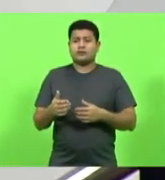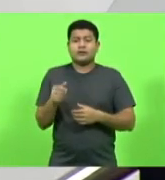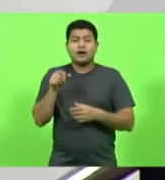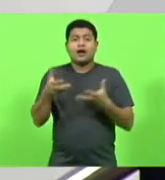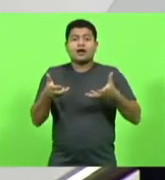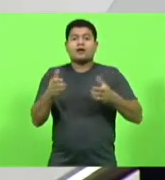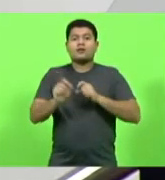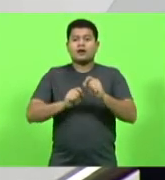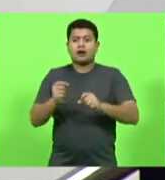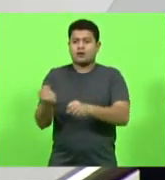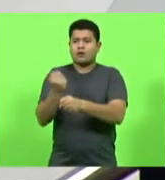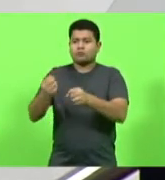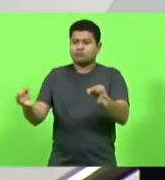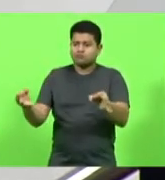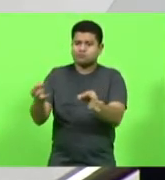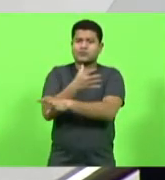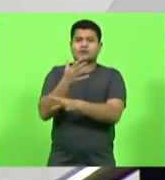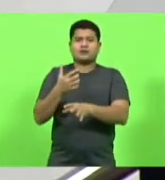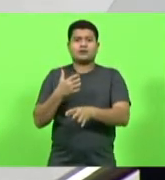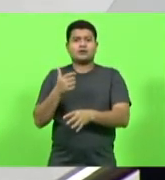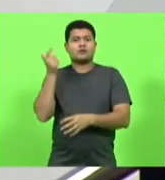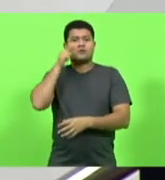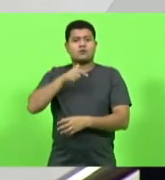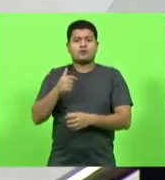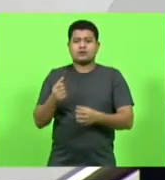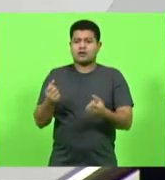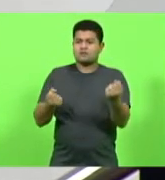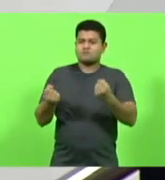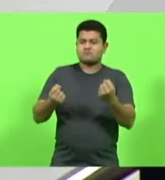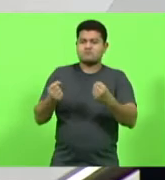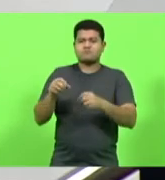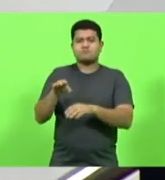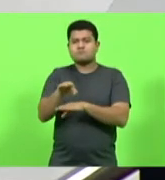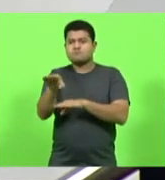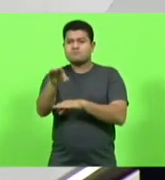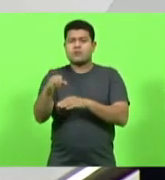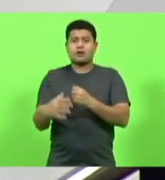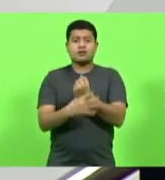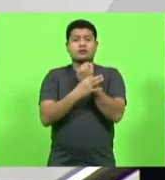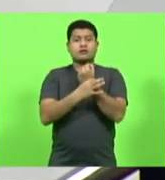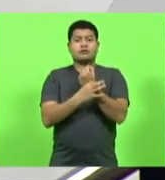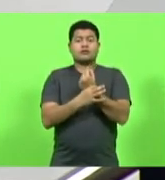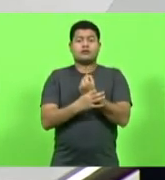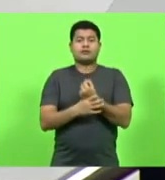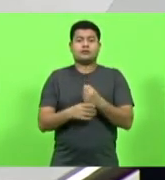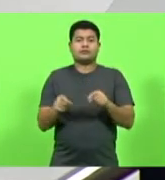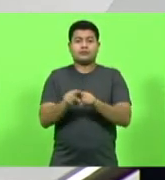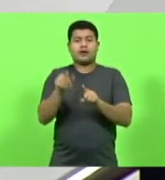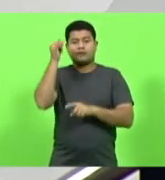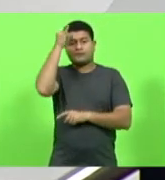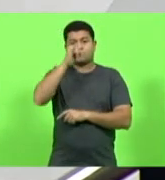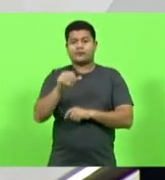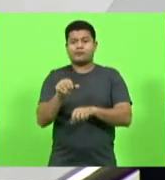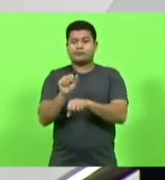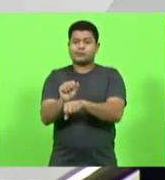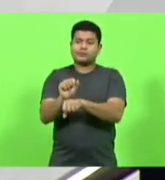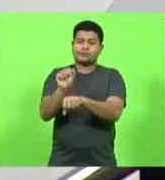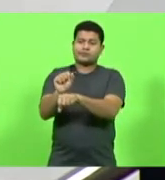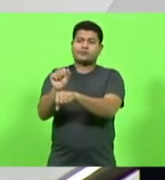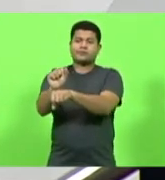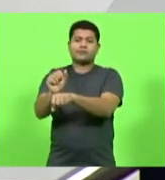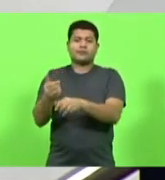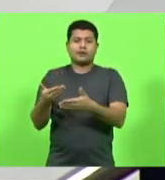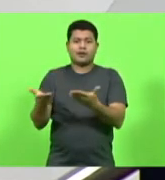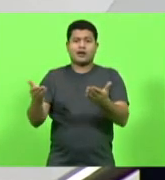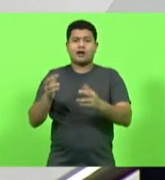andar com um pouquinho de segurança e talvez ficar menos tempo parado nessas rodovias federais de